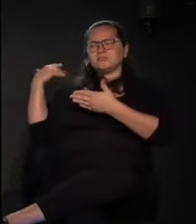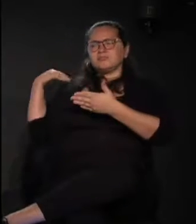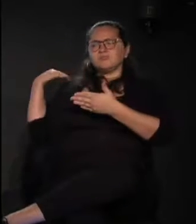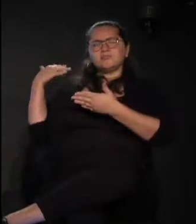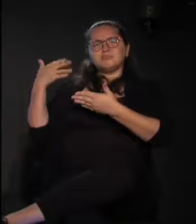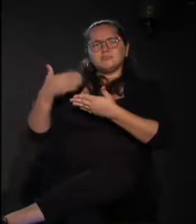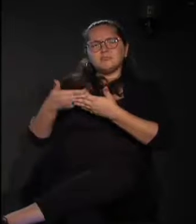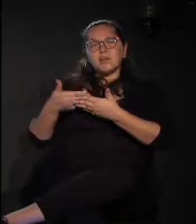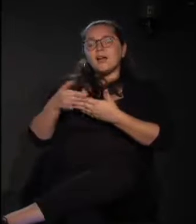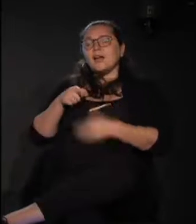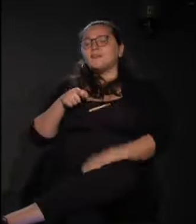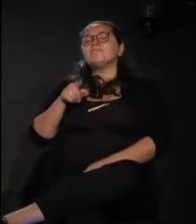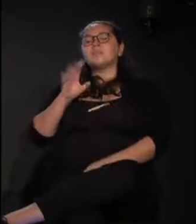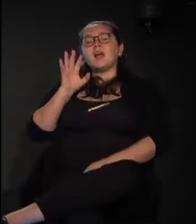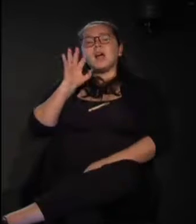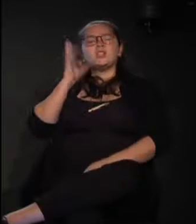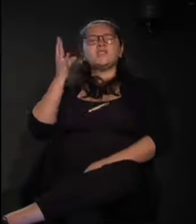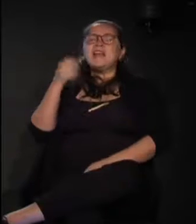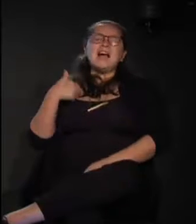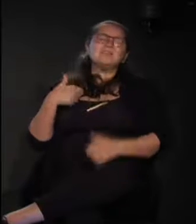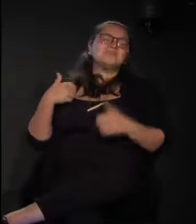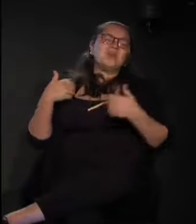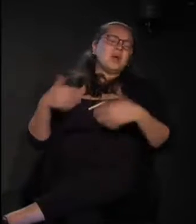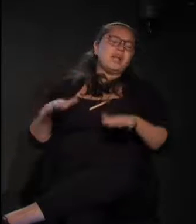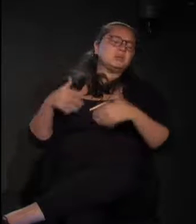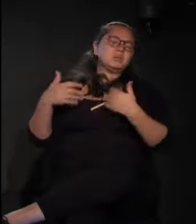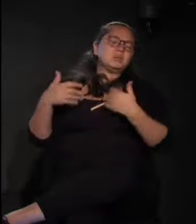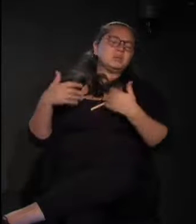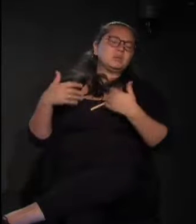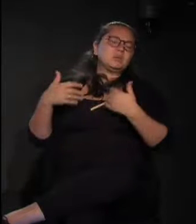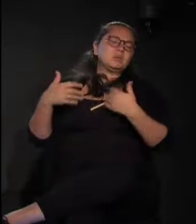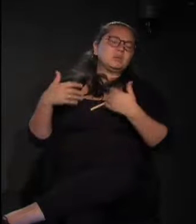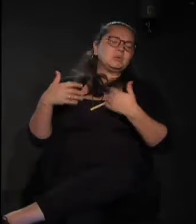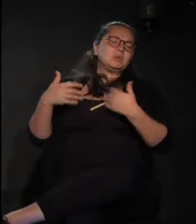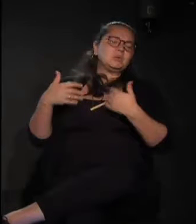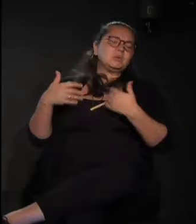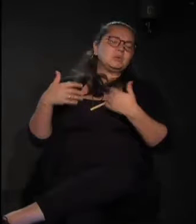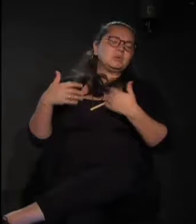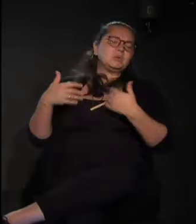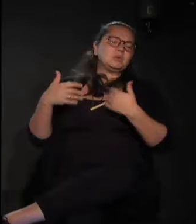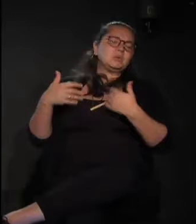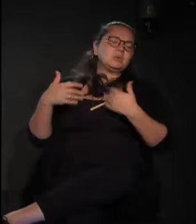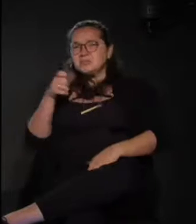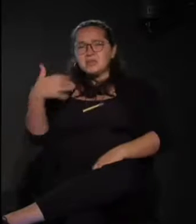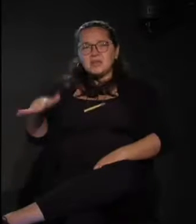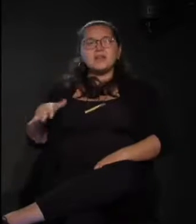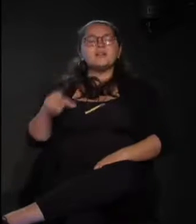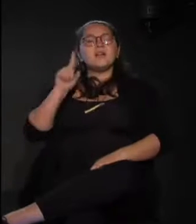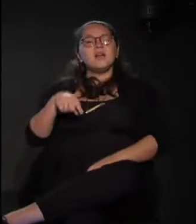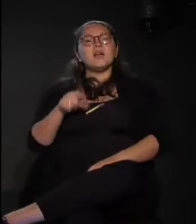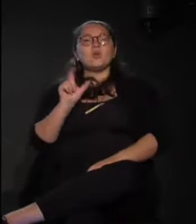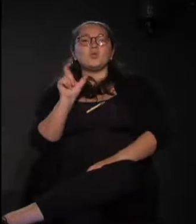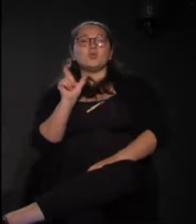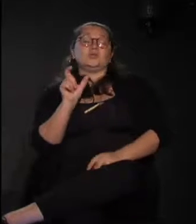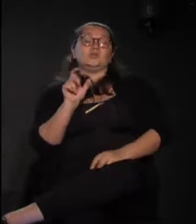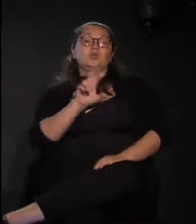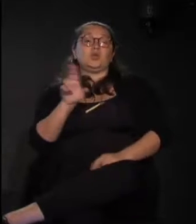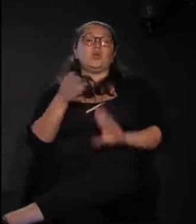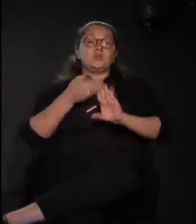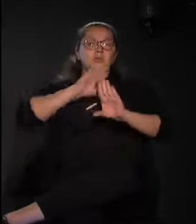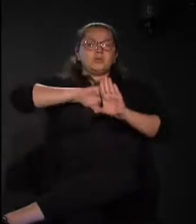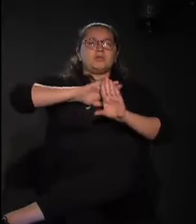ligar se tudo der certo eu inclusivamente é alguém que soube o heterônimo de um de alguém chamado kevin